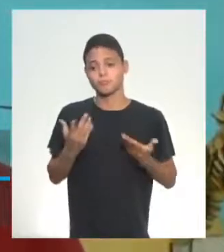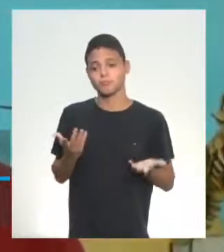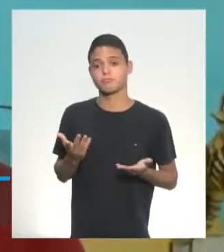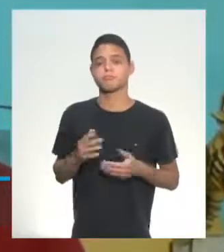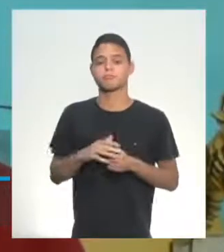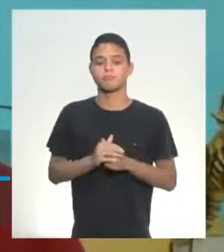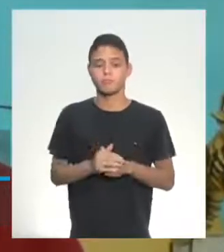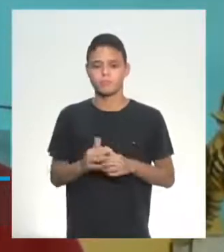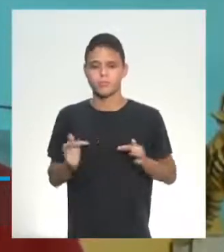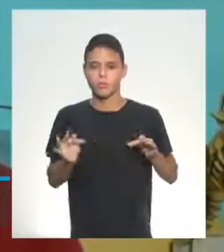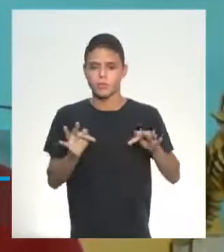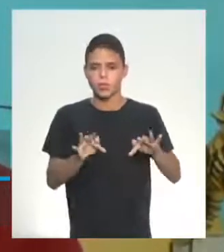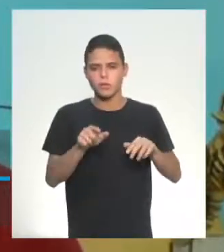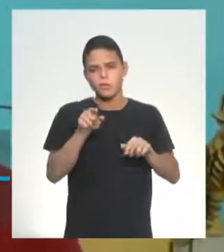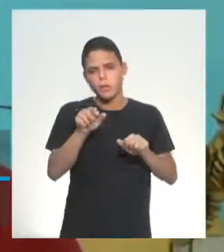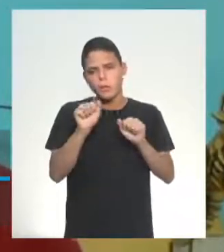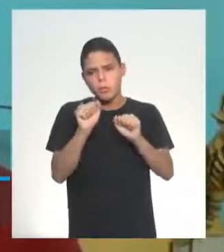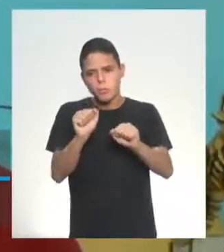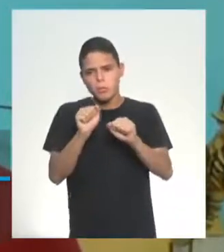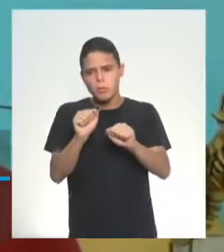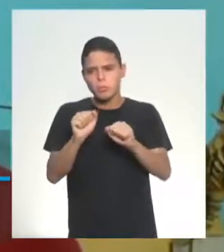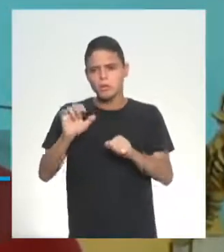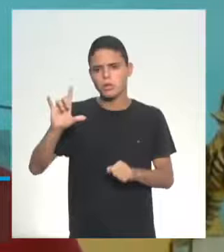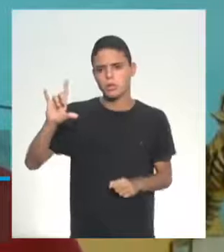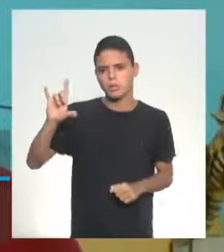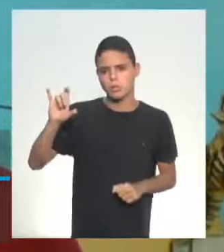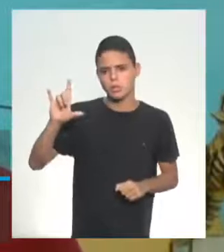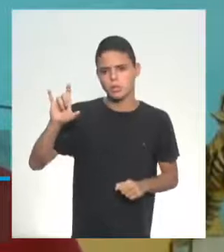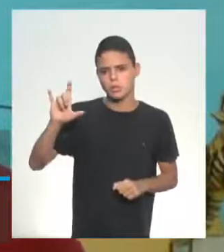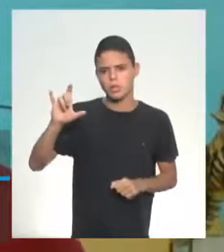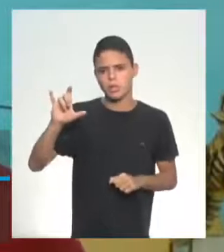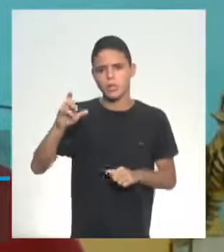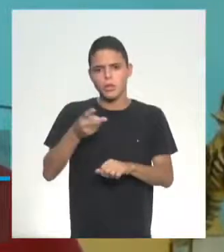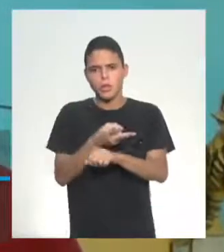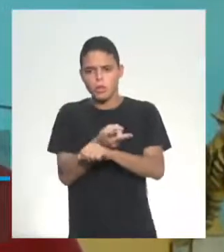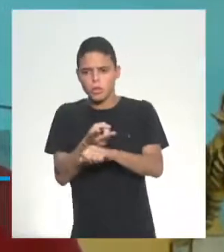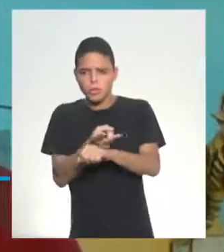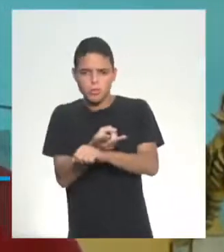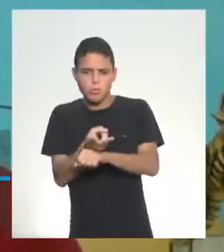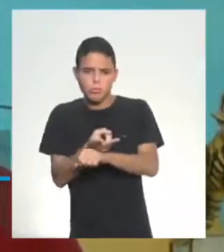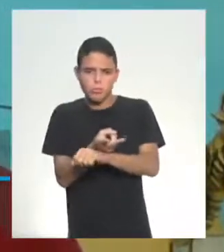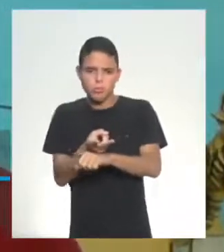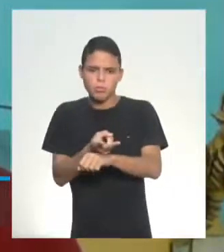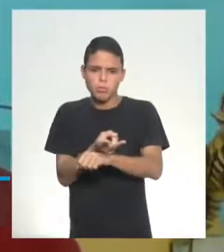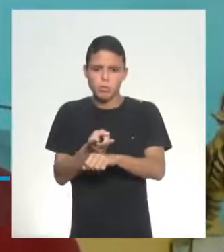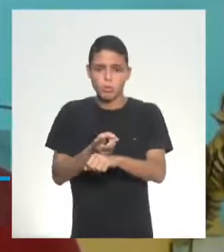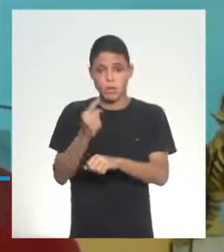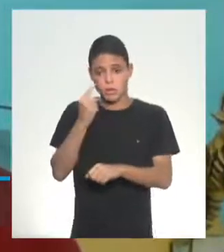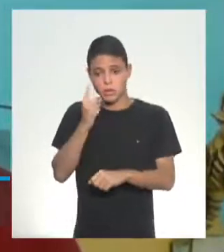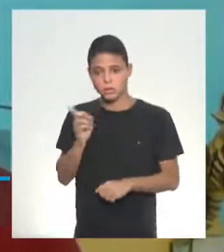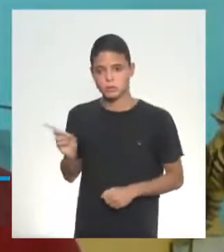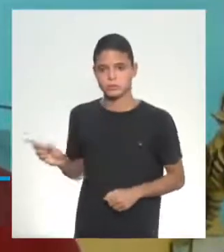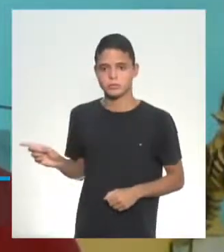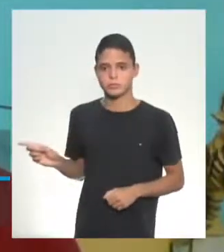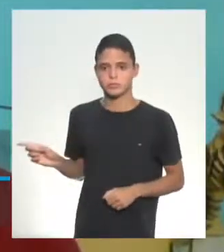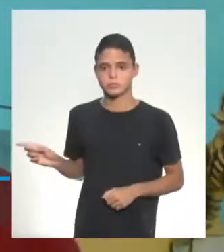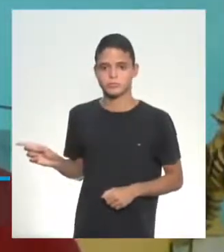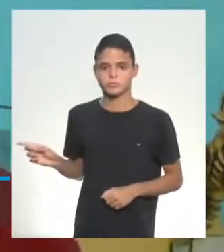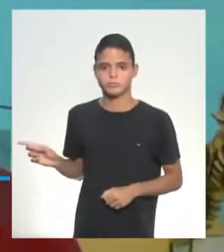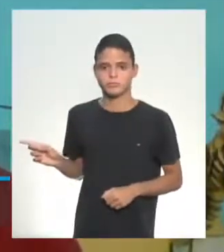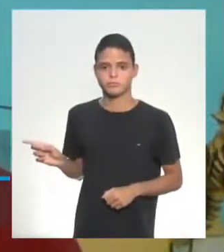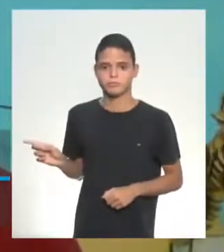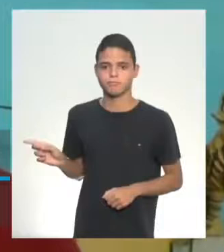você procure a gente no Instagram, vai lá, @CIEB, curtindo a nossa página, você vai começar a receber todas